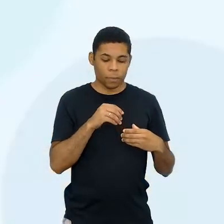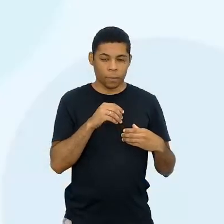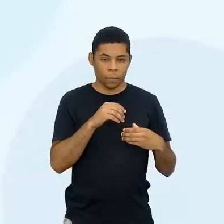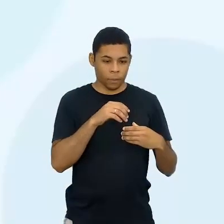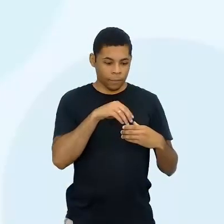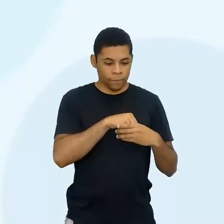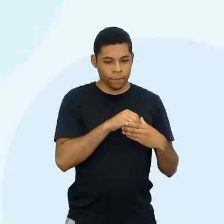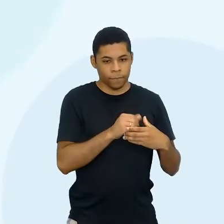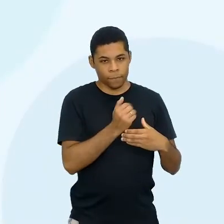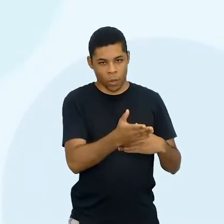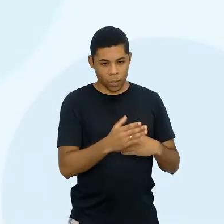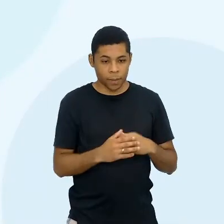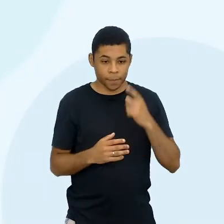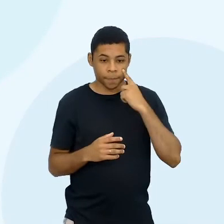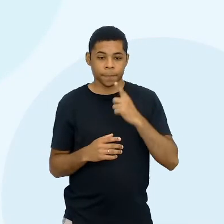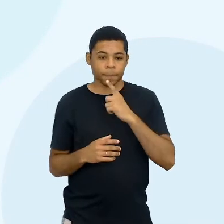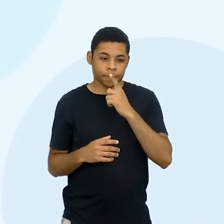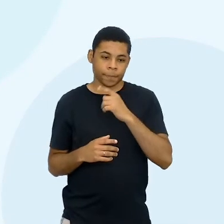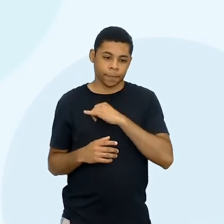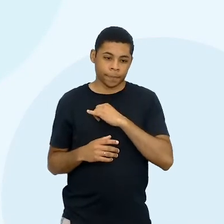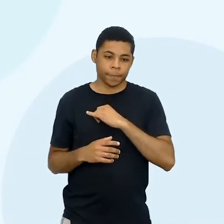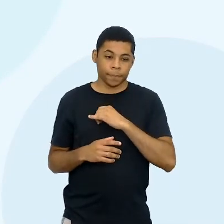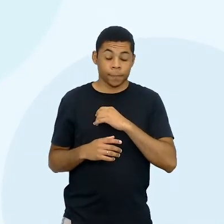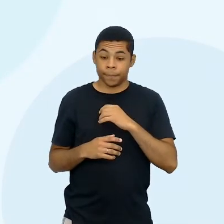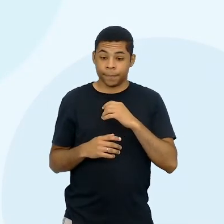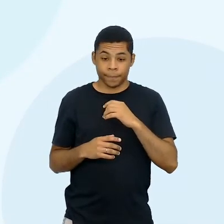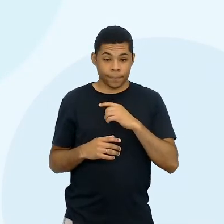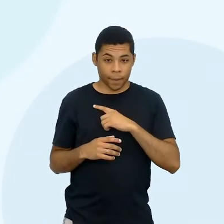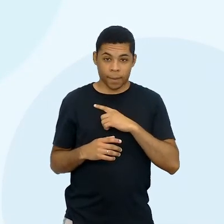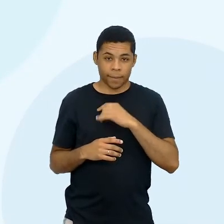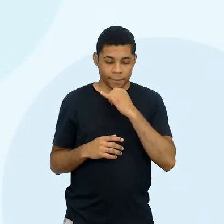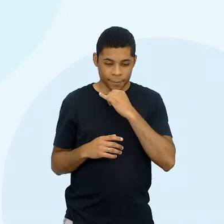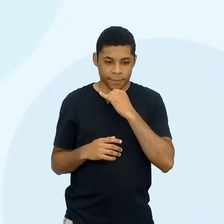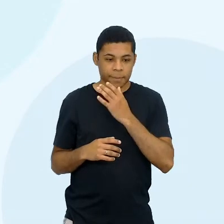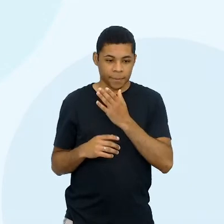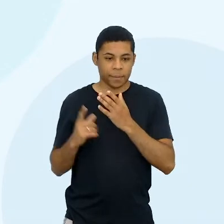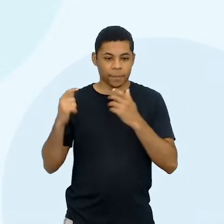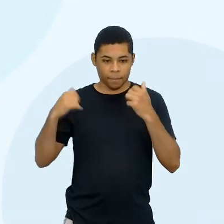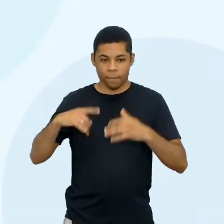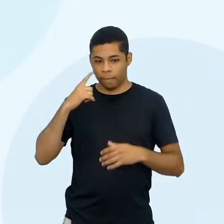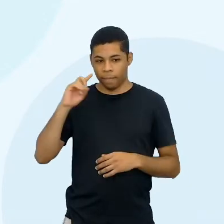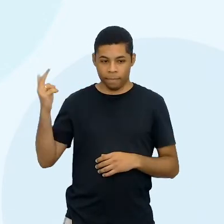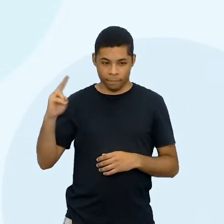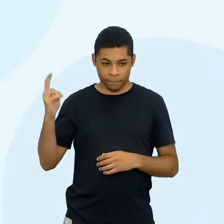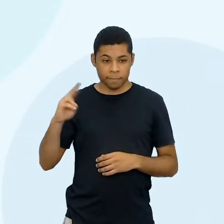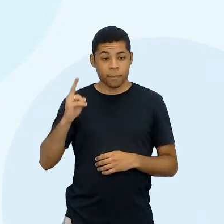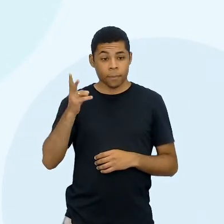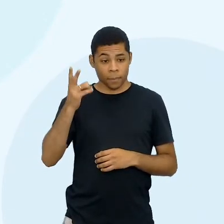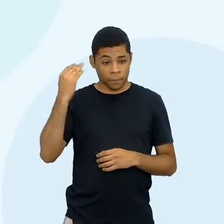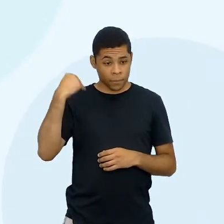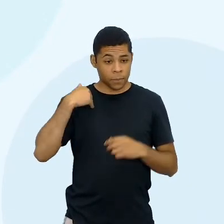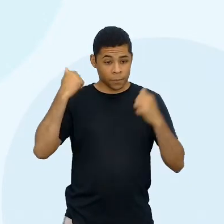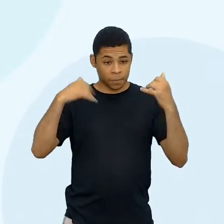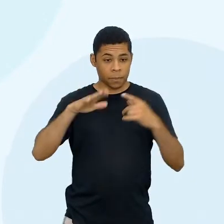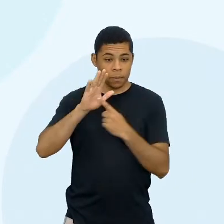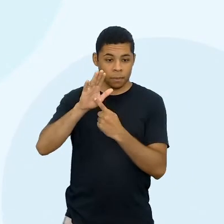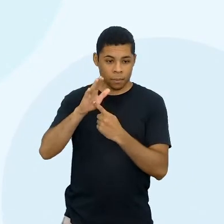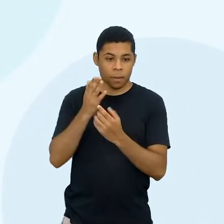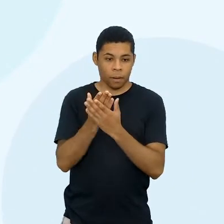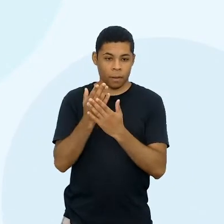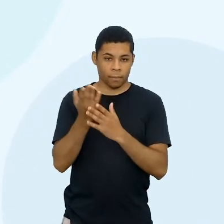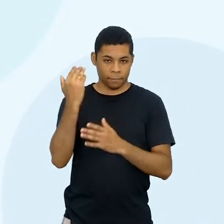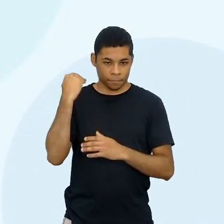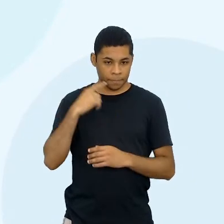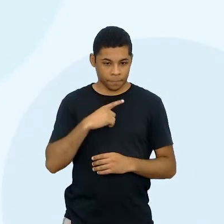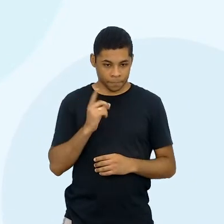na próxima tela você vai ter aí dois exemplos, né, o granito e o cienito, que eu também já falei em aula anterior, né? Então na aula anterior eu